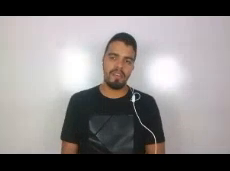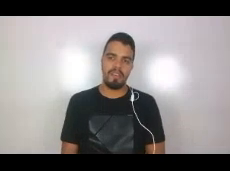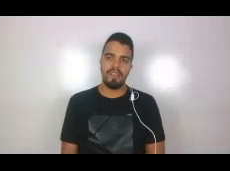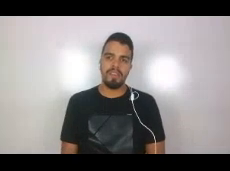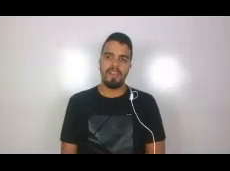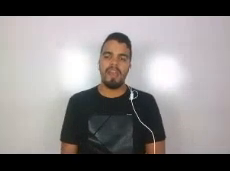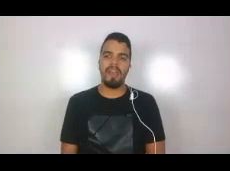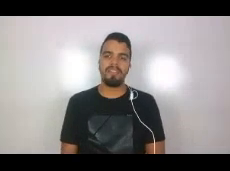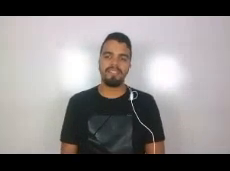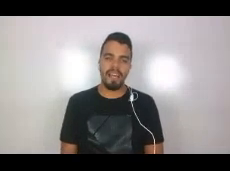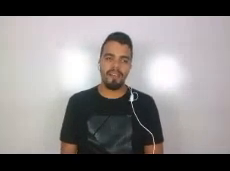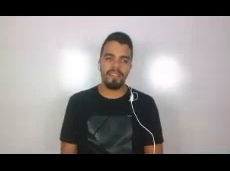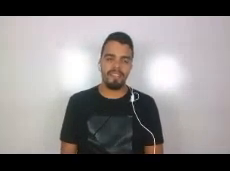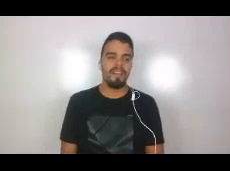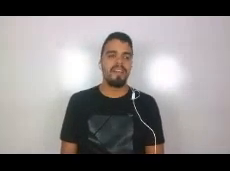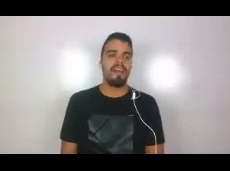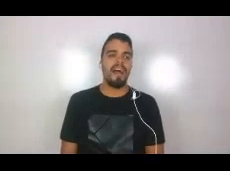Rentalk,